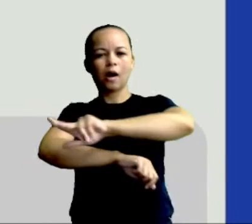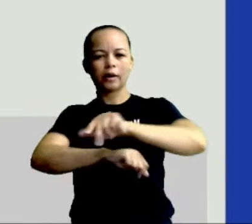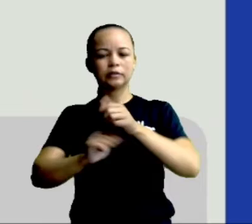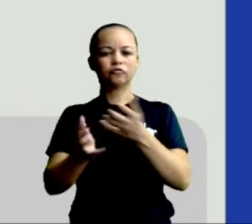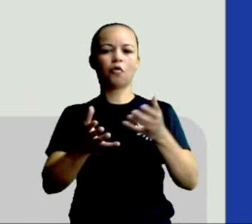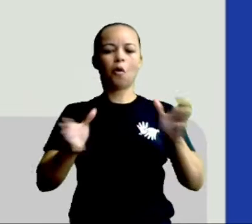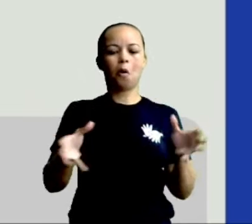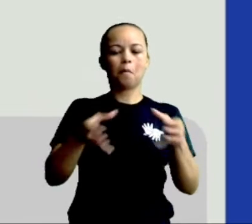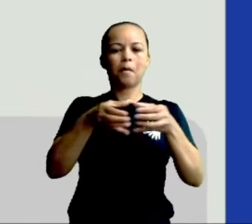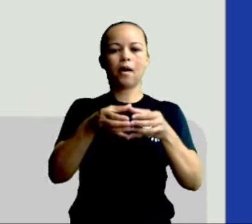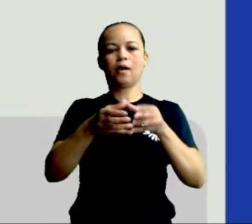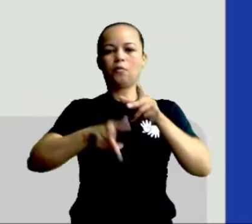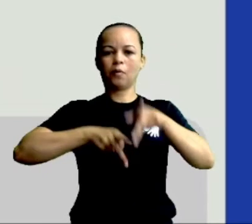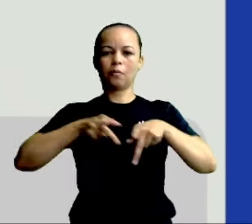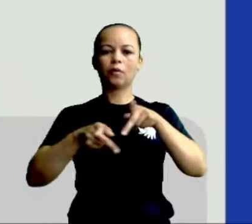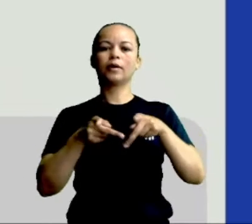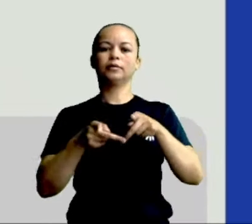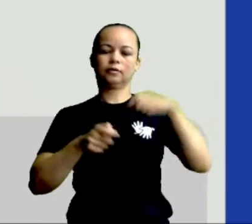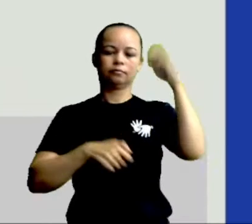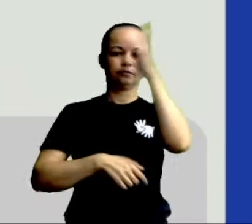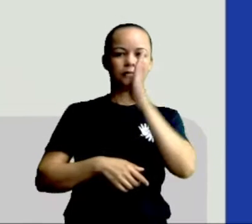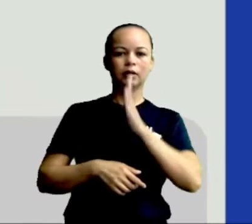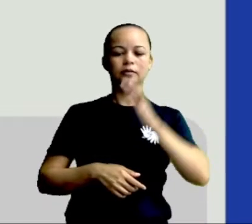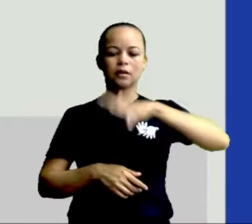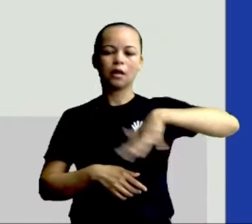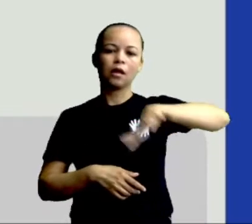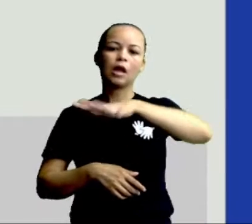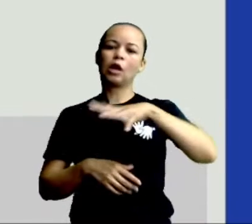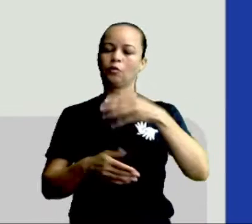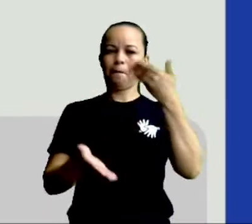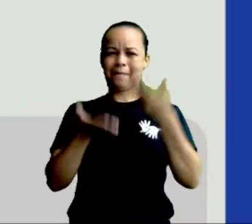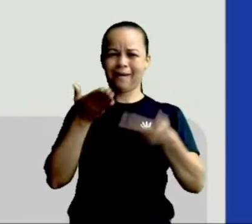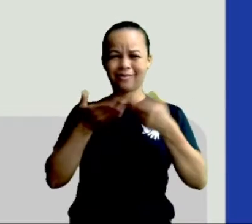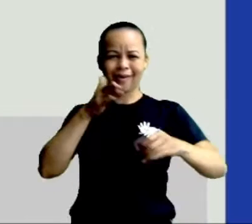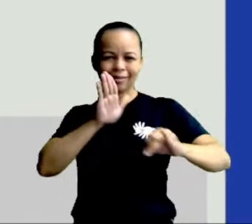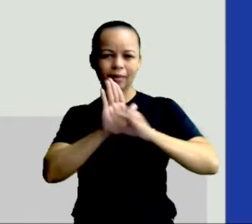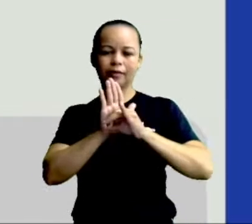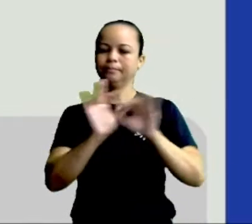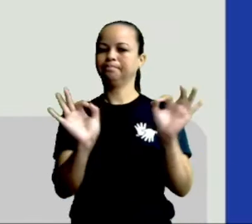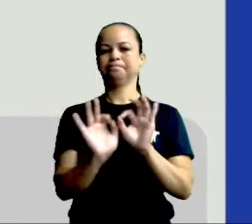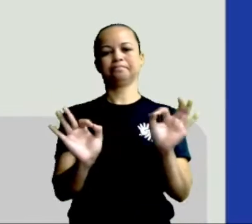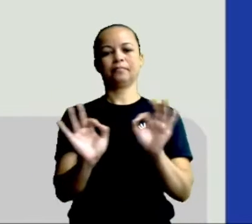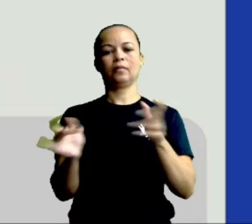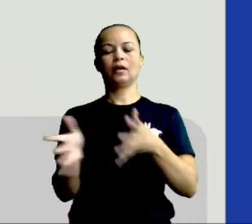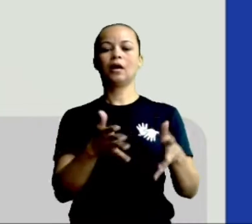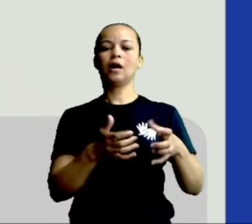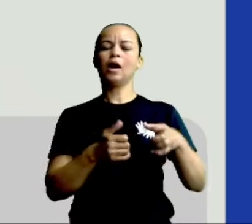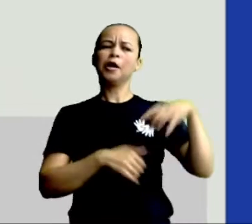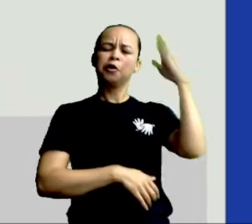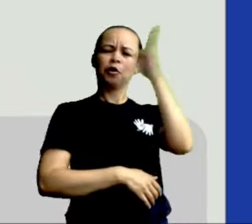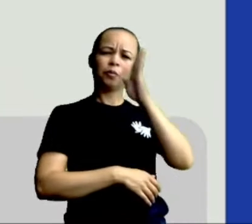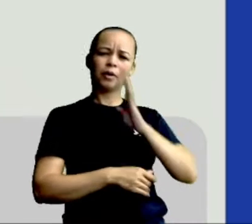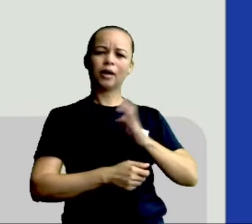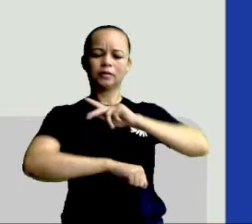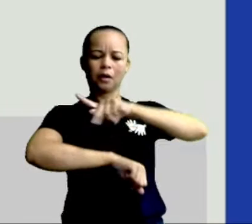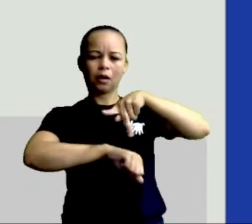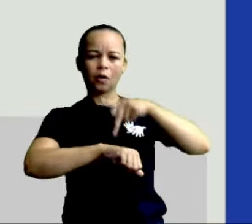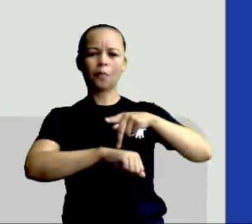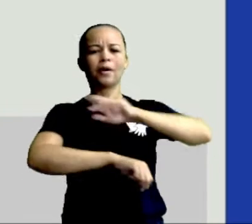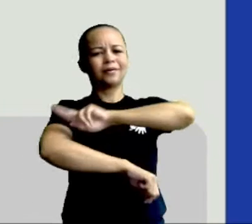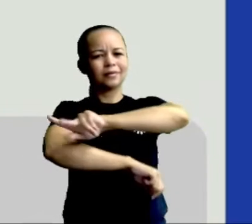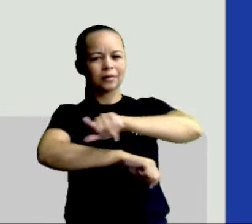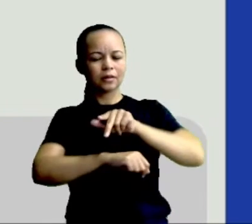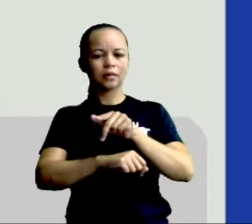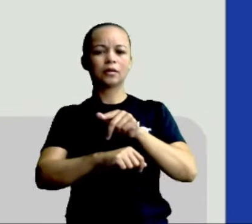formaram a população brasileira e que formam até hoje não perderam as suas identidades. E o Brasil é considerado um país de